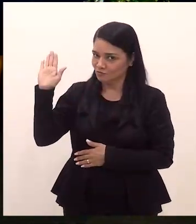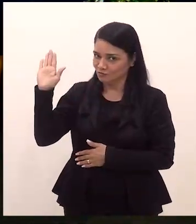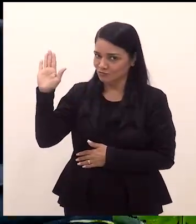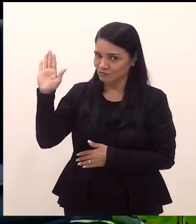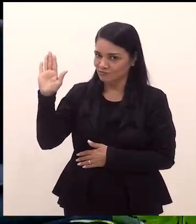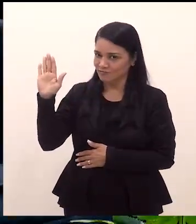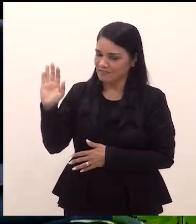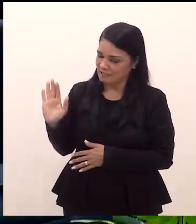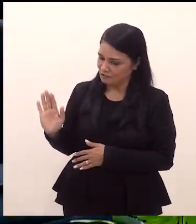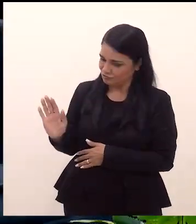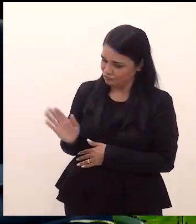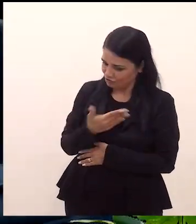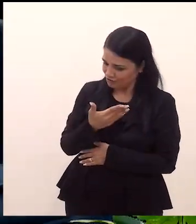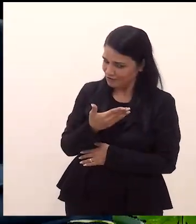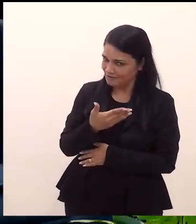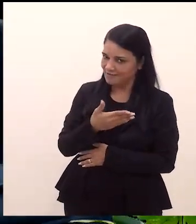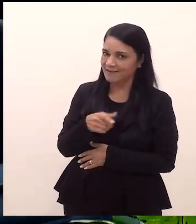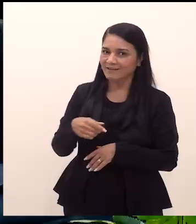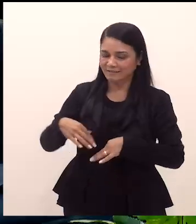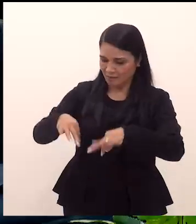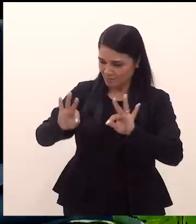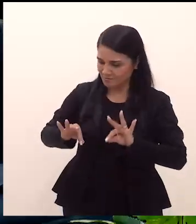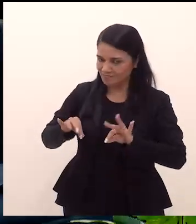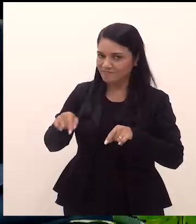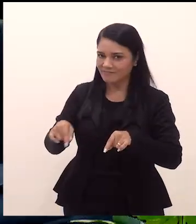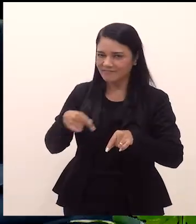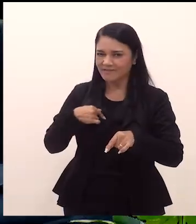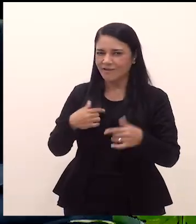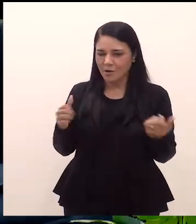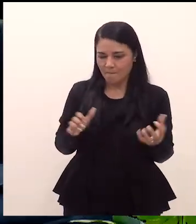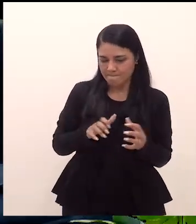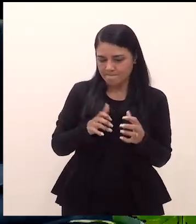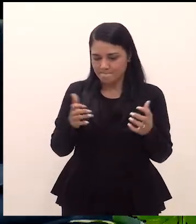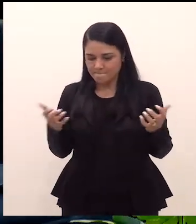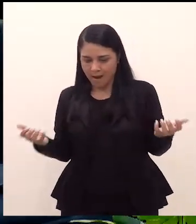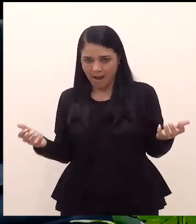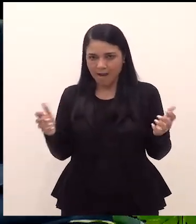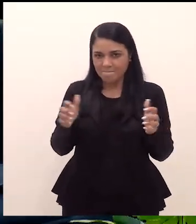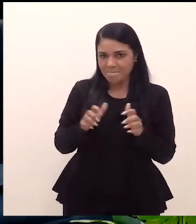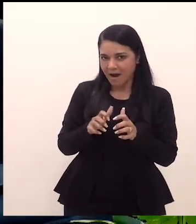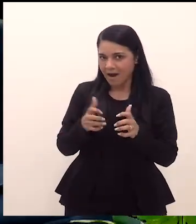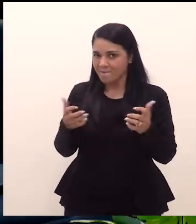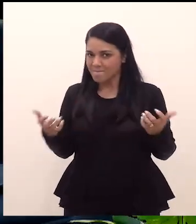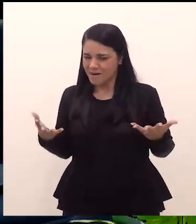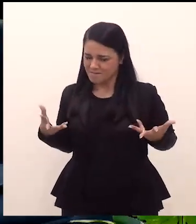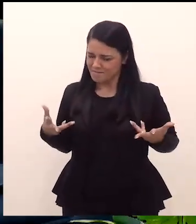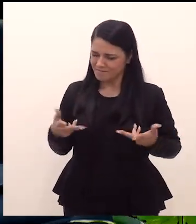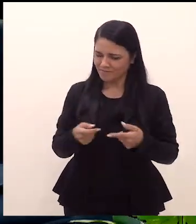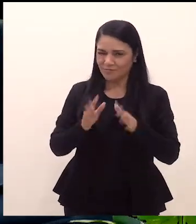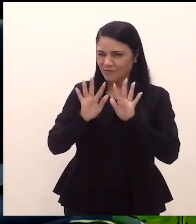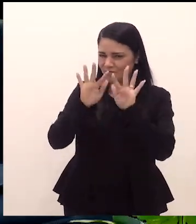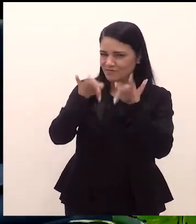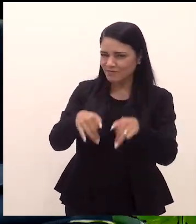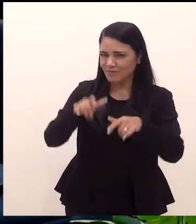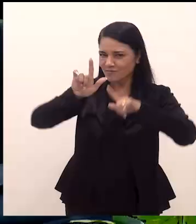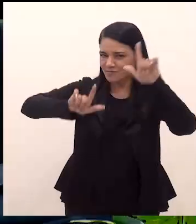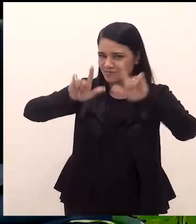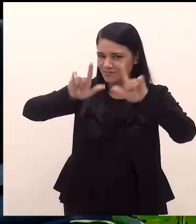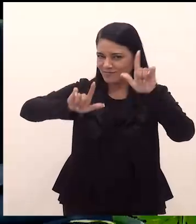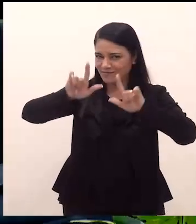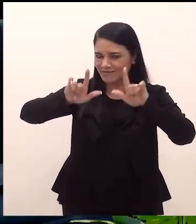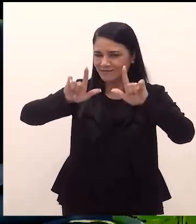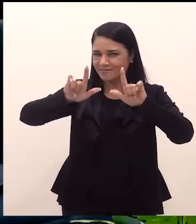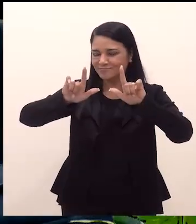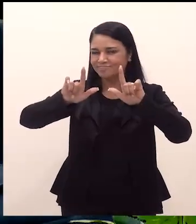eu prometi, agora tira o tapete da sala, que agora vem ele com a sua sanfona maravilhosa para a gente encerrar